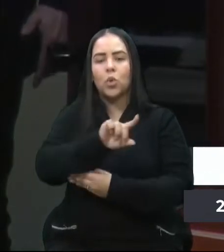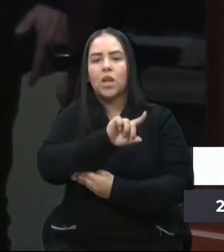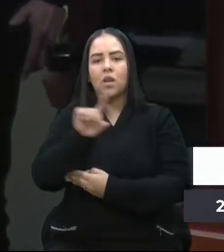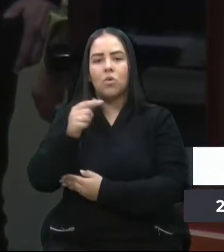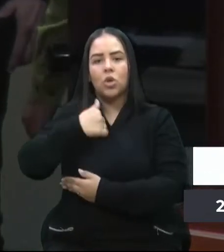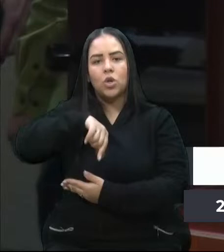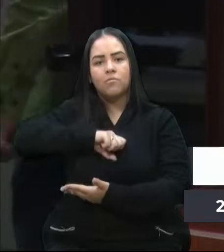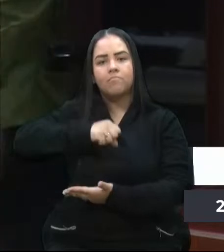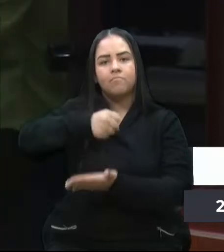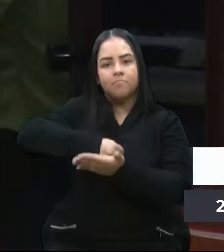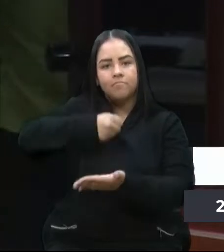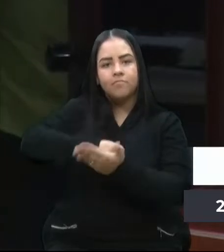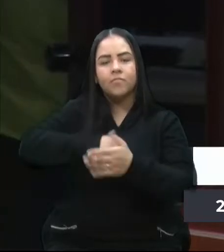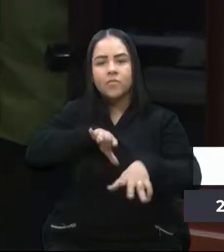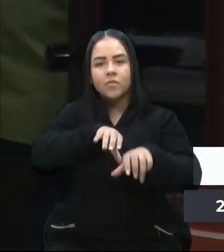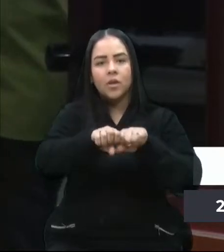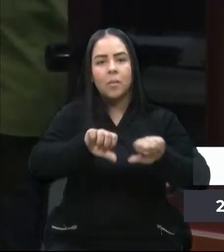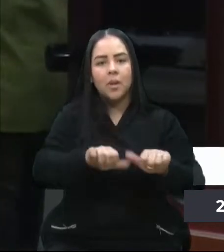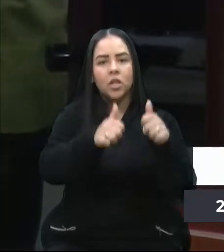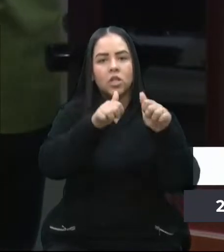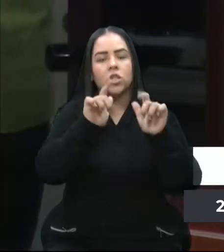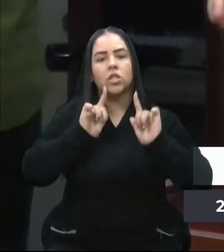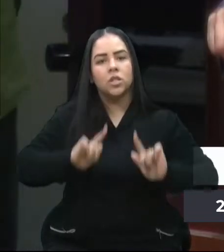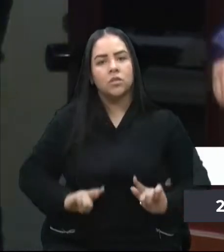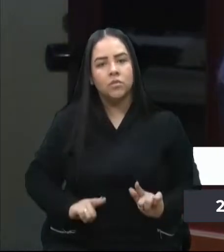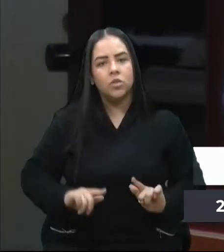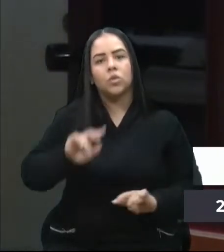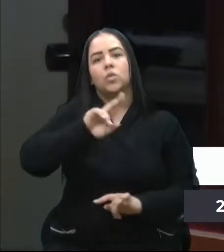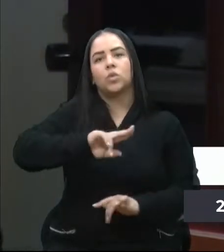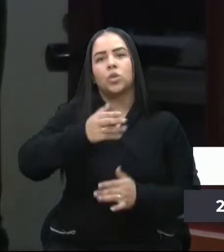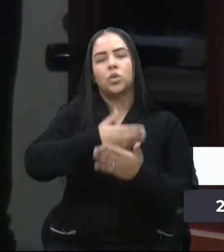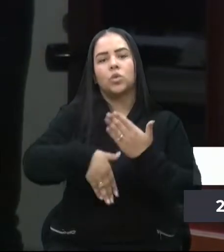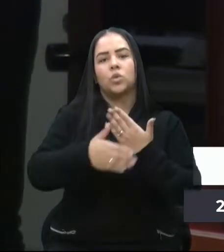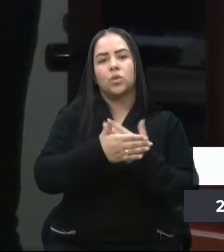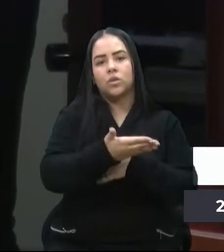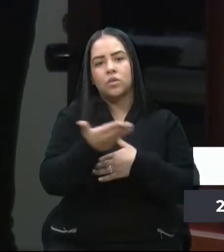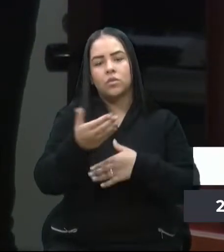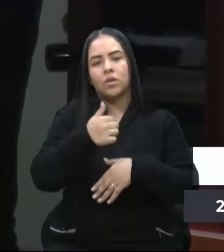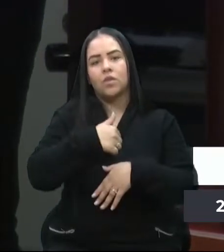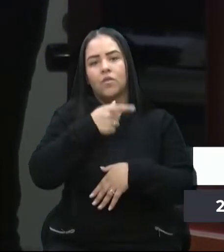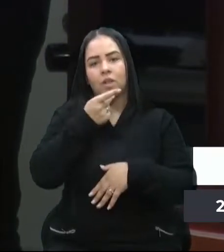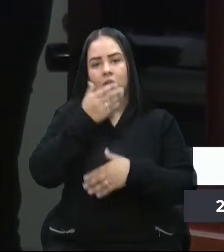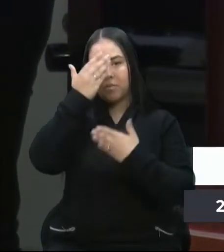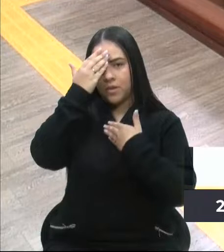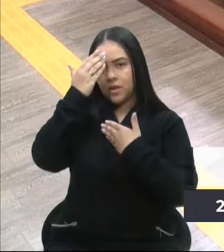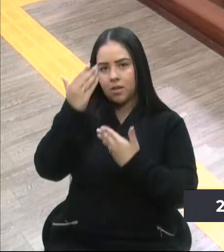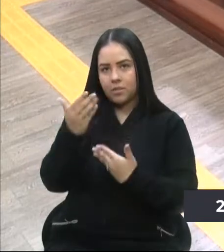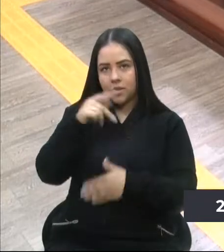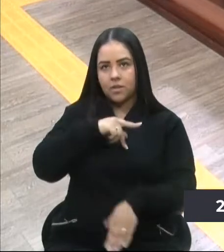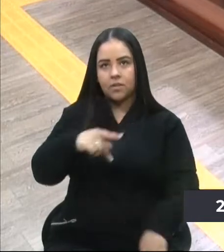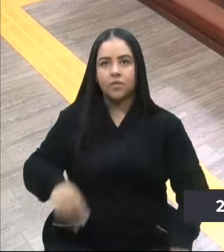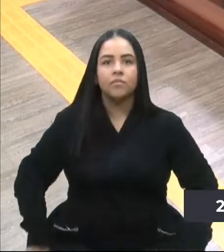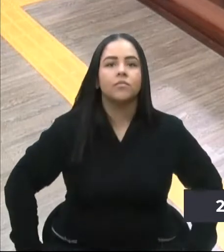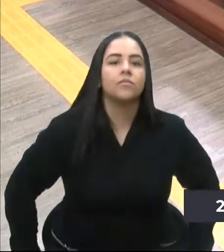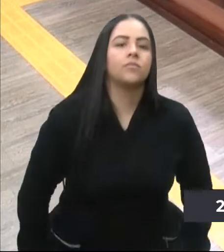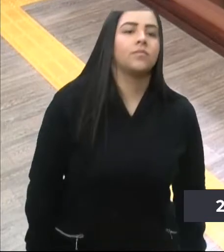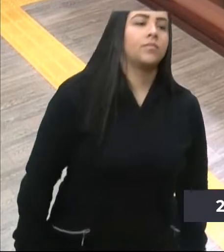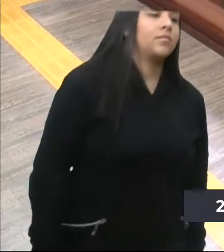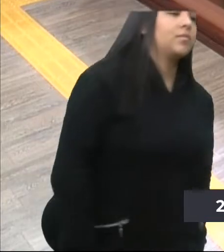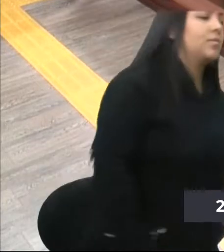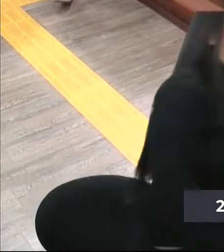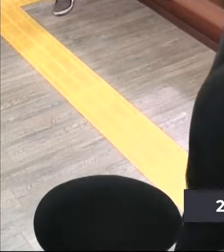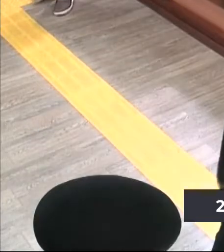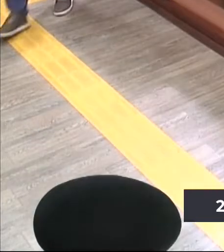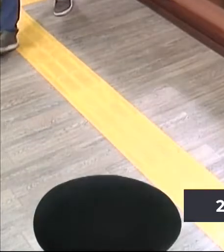sim formação e uma melhor gestão que se dá através de todos esses fatores que eu elenquei aqui. Obrigado, presidente. Obrigada.